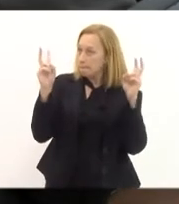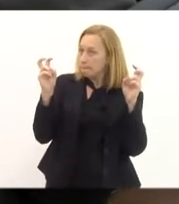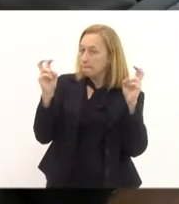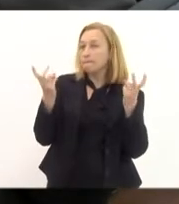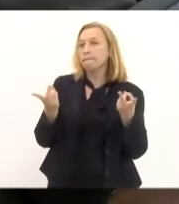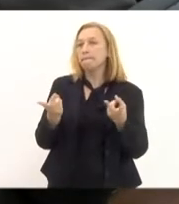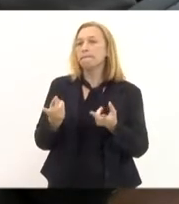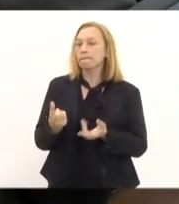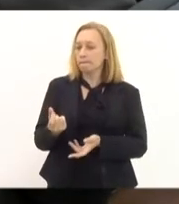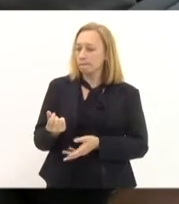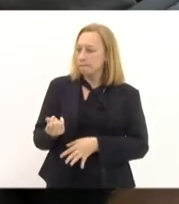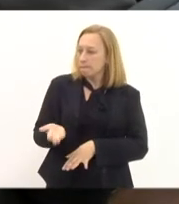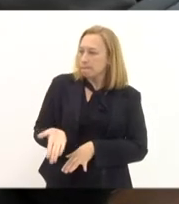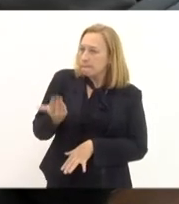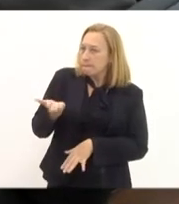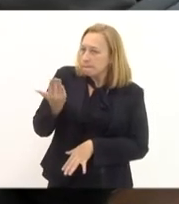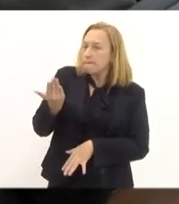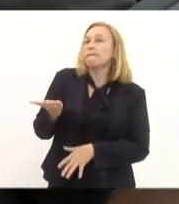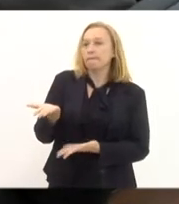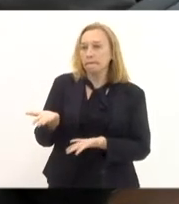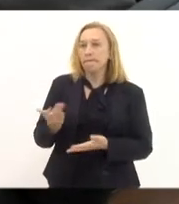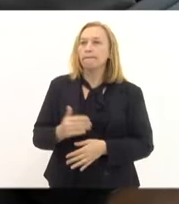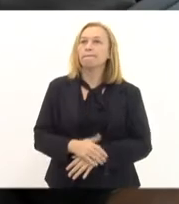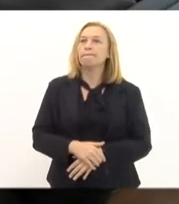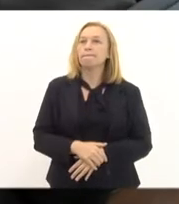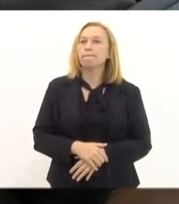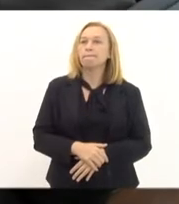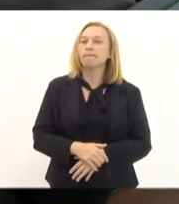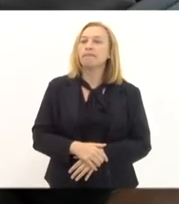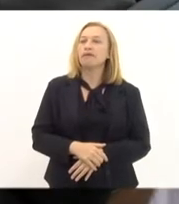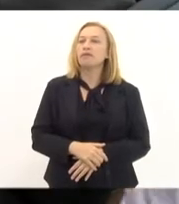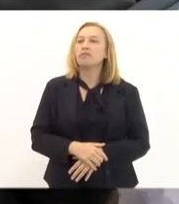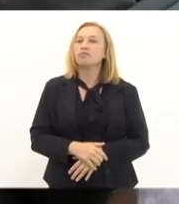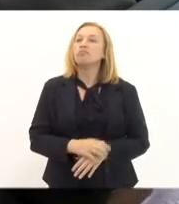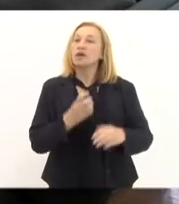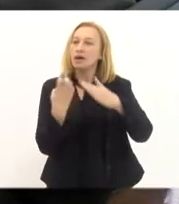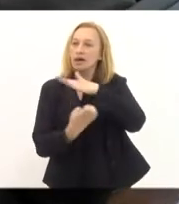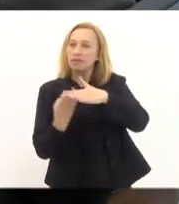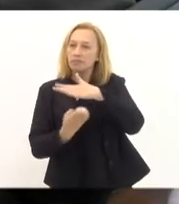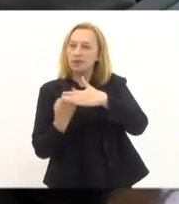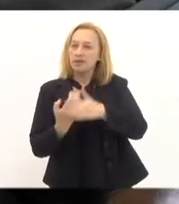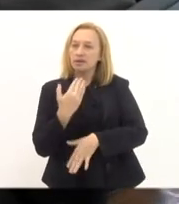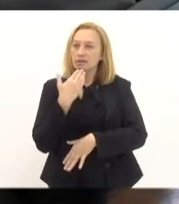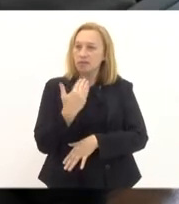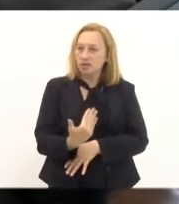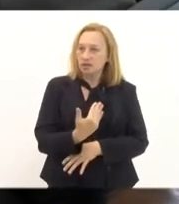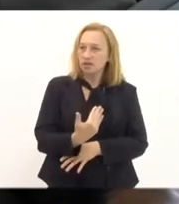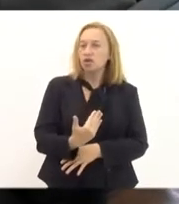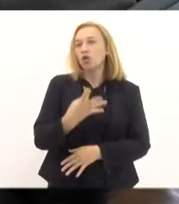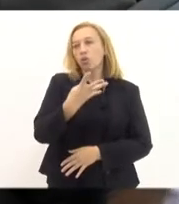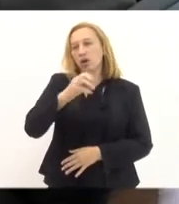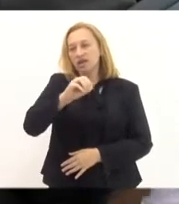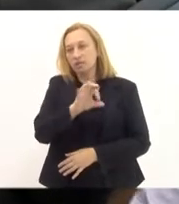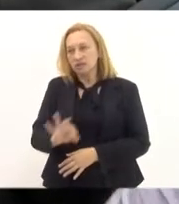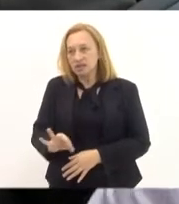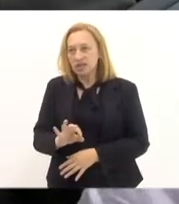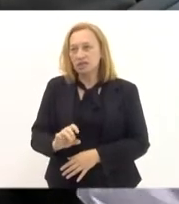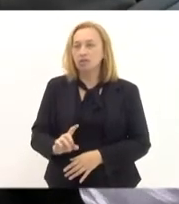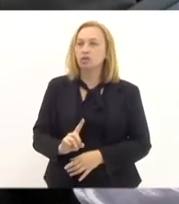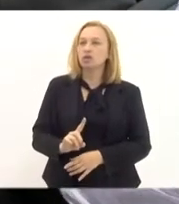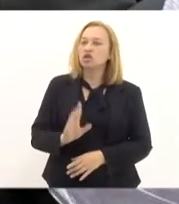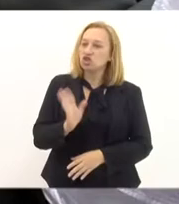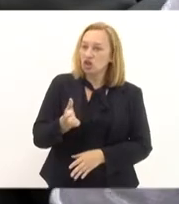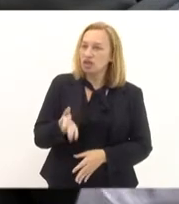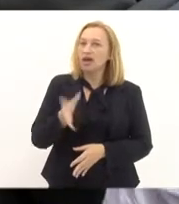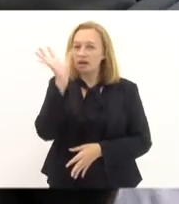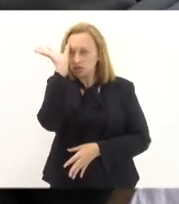momento que foi proposto e foi aceito pela pela agetransp o aumento proposto pela super vir então de quarenta por cento Então se está sendo